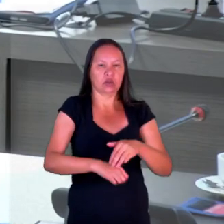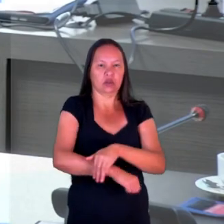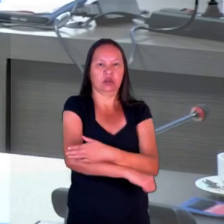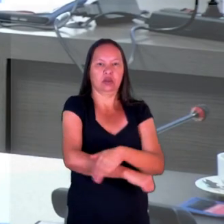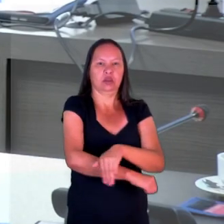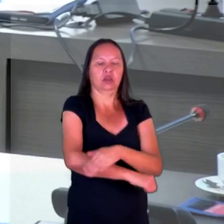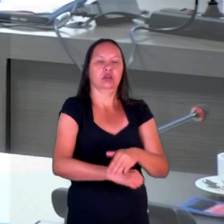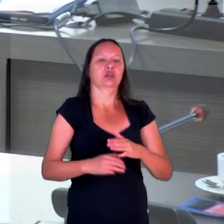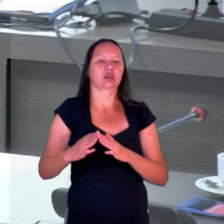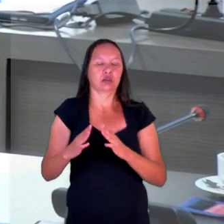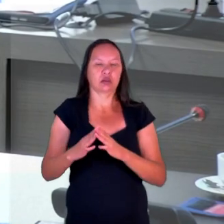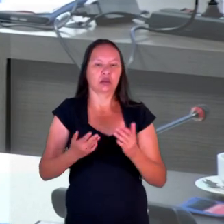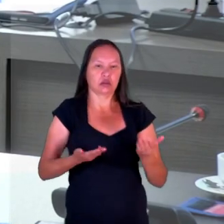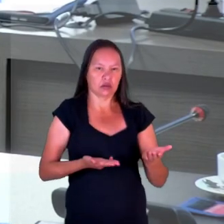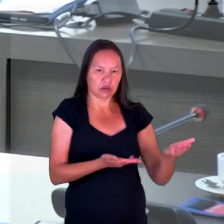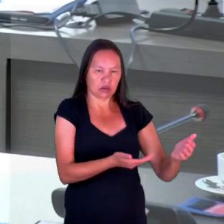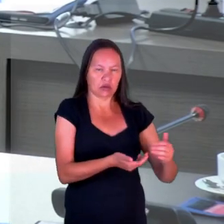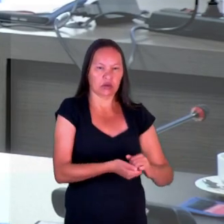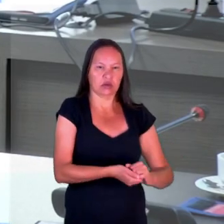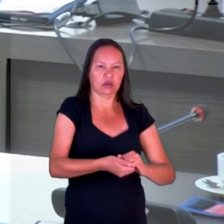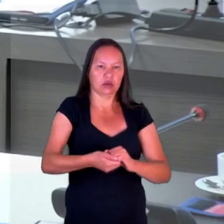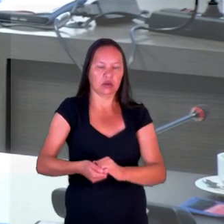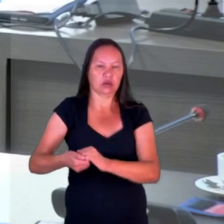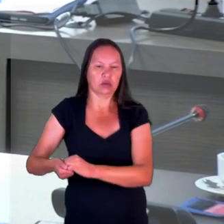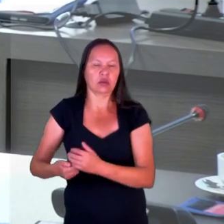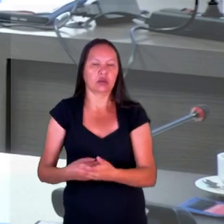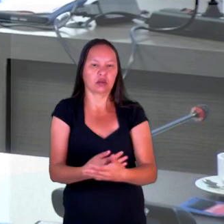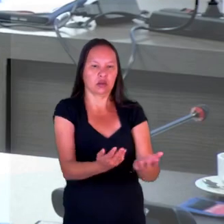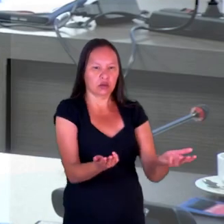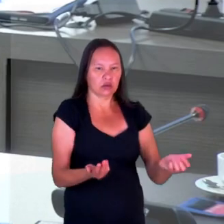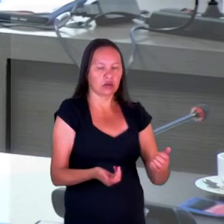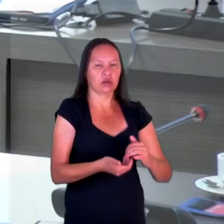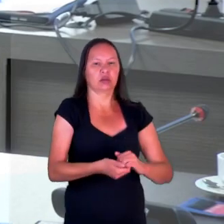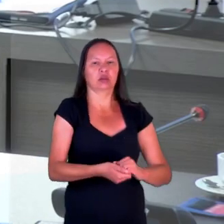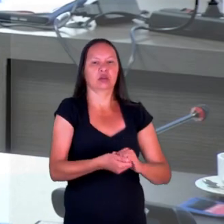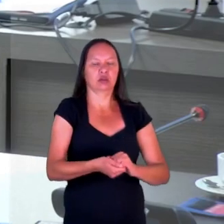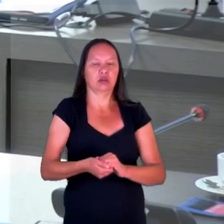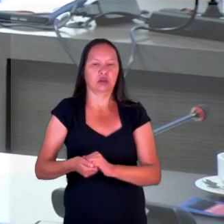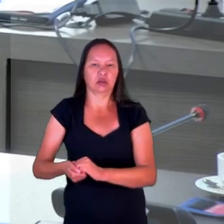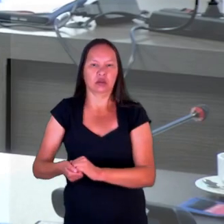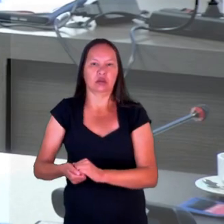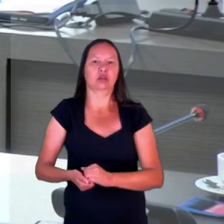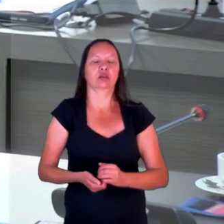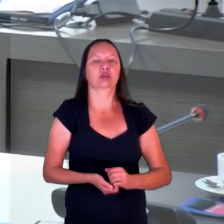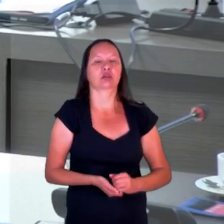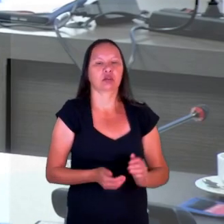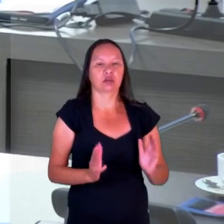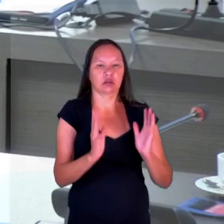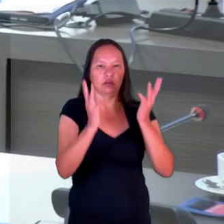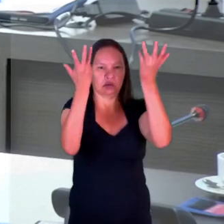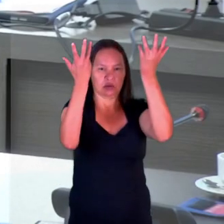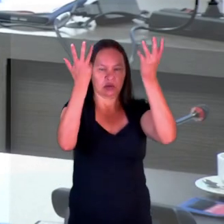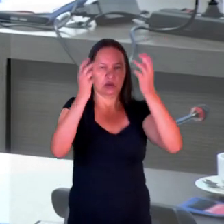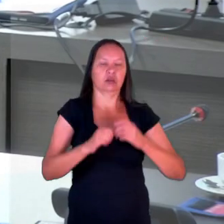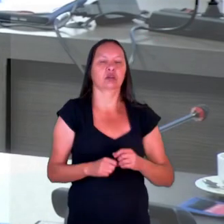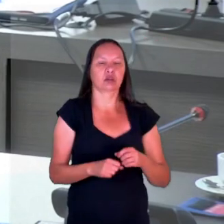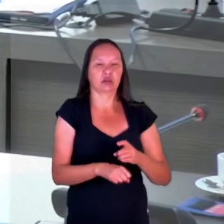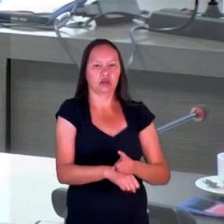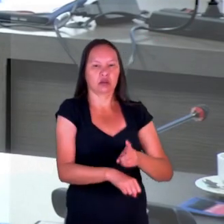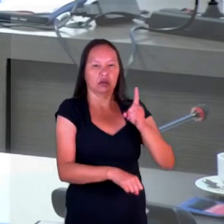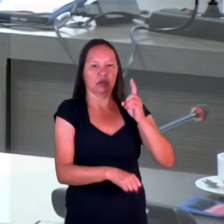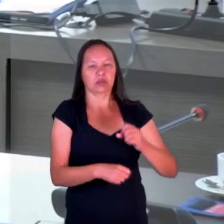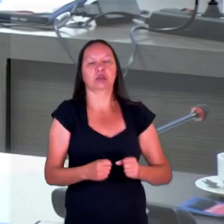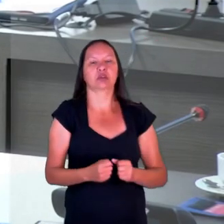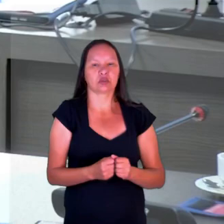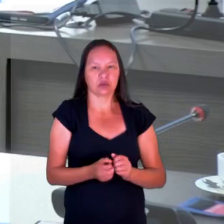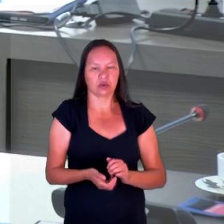gostaria de saudar a mesa e aos presentes e a todos os participantes do esse evento na pessoa da Dra Andreia Teixeira